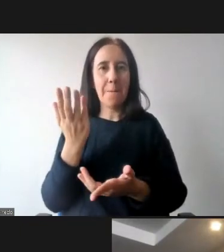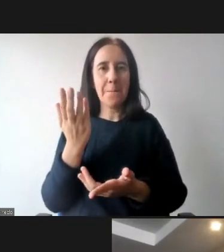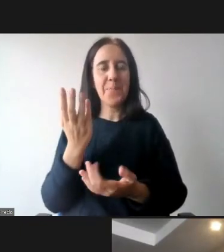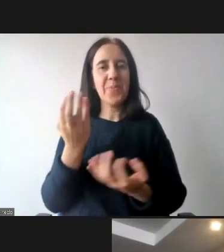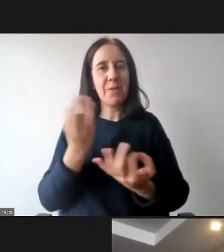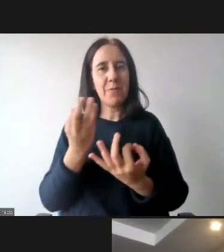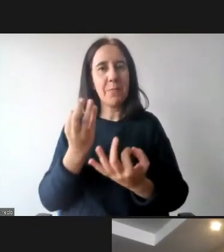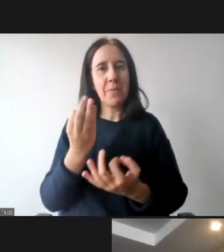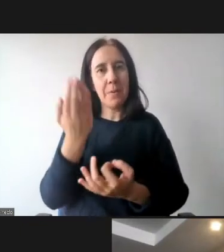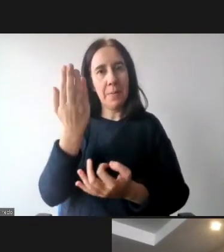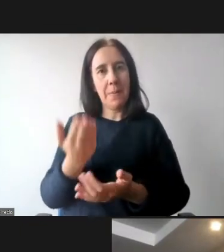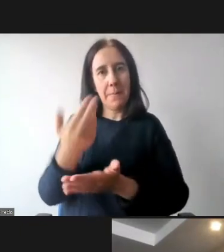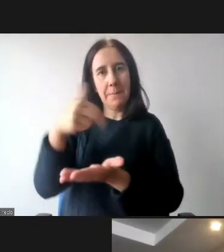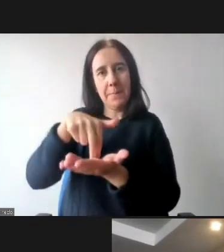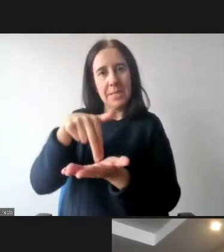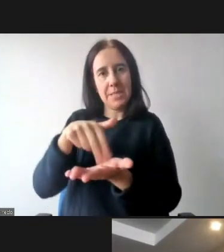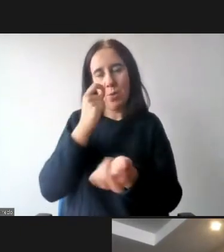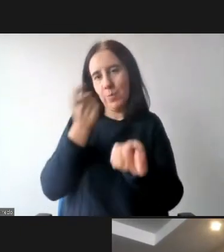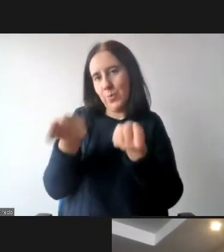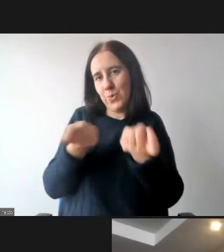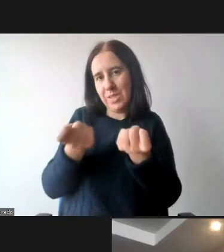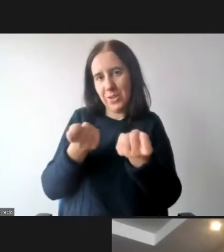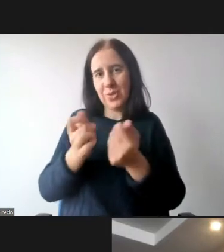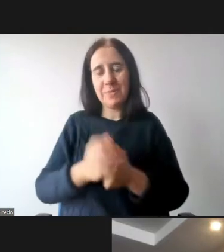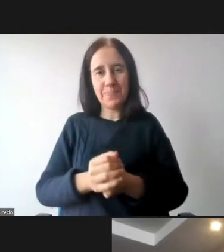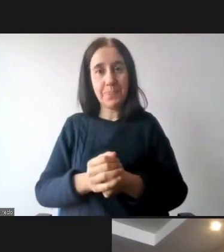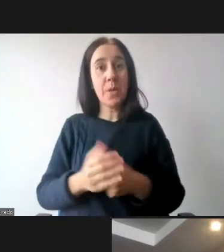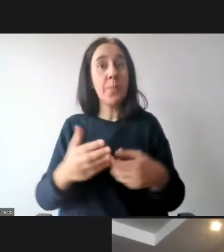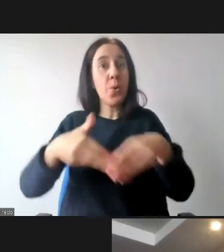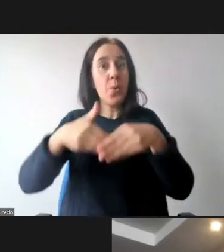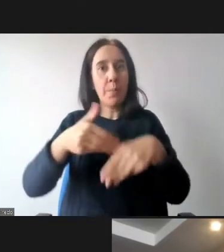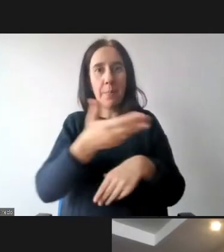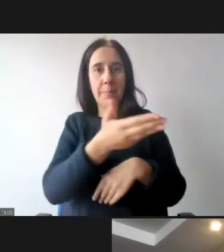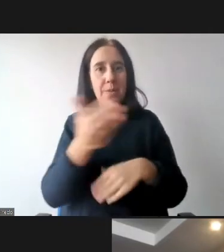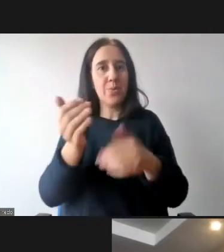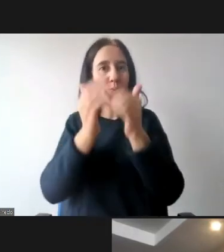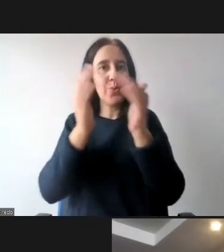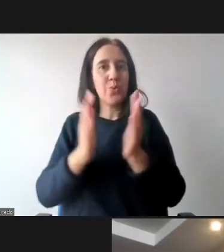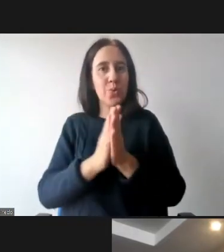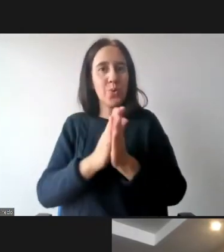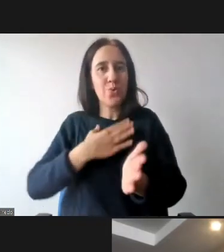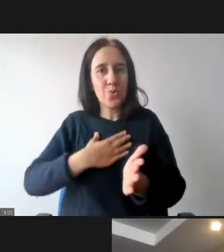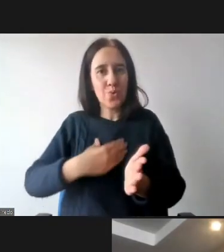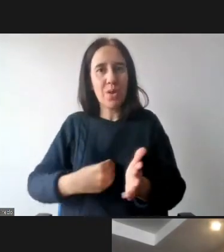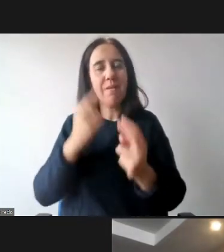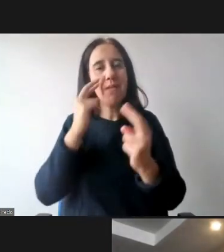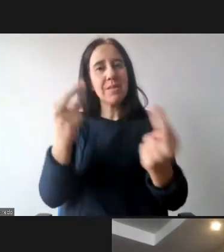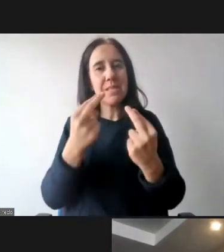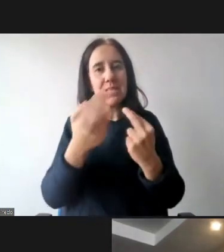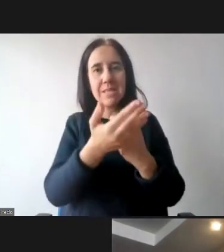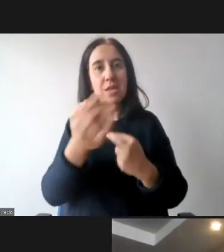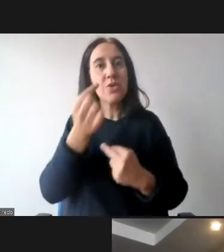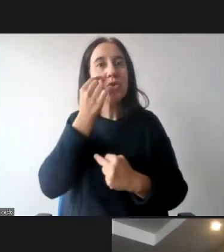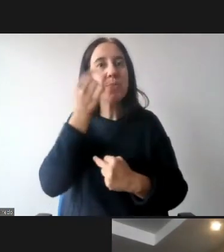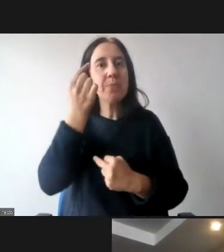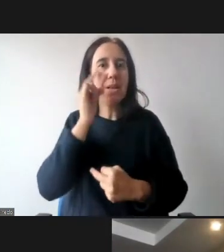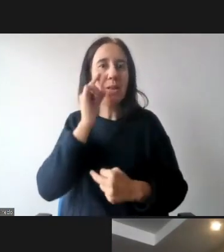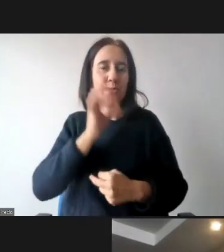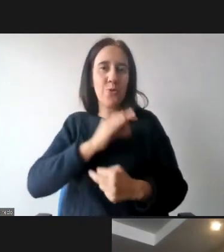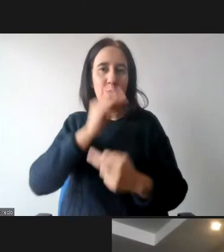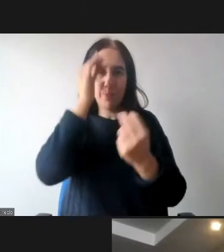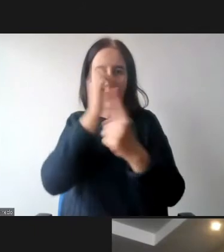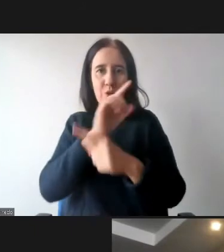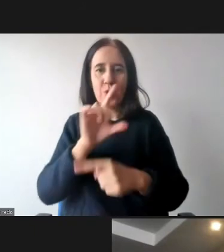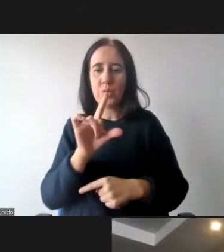com a sua presença como moderador, e gostava de estender este cumprimento a todos os que nos estão a assistir, e muito especialmente à senhora professora Luísa